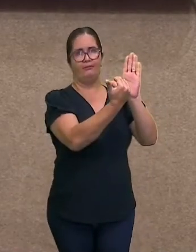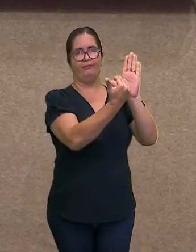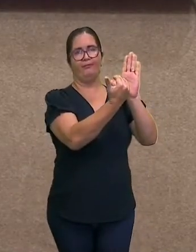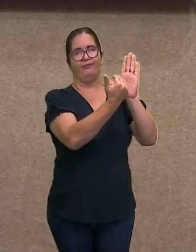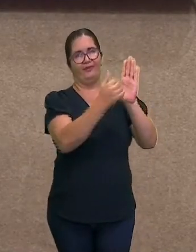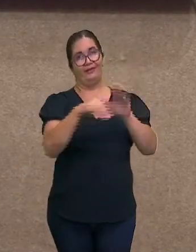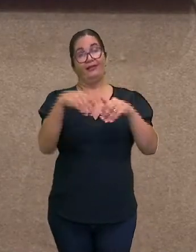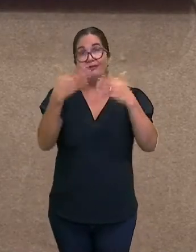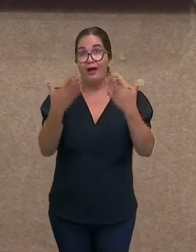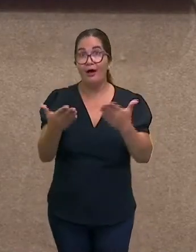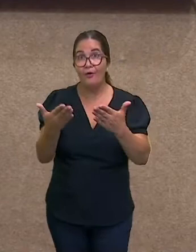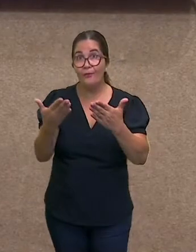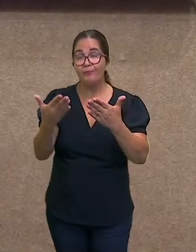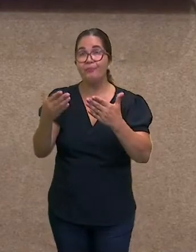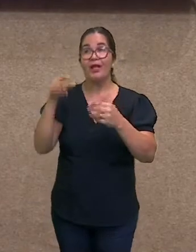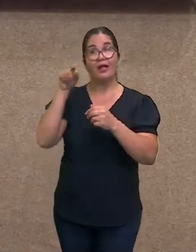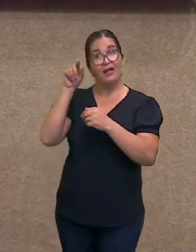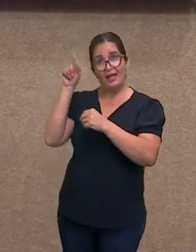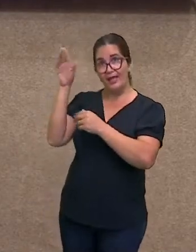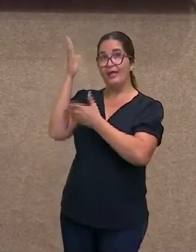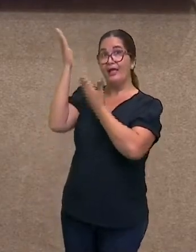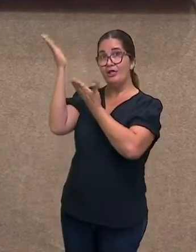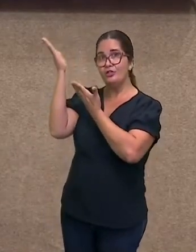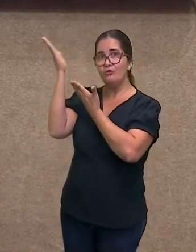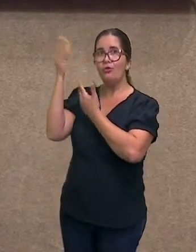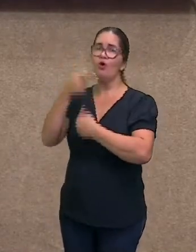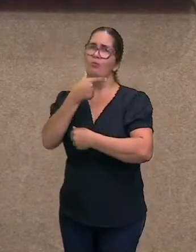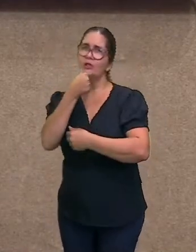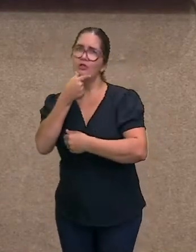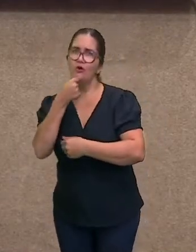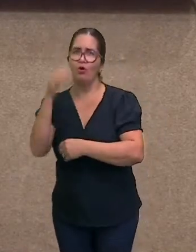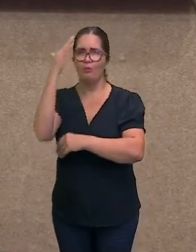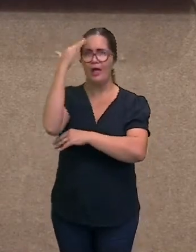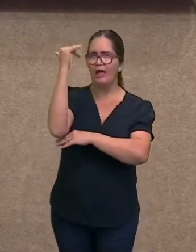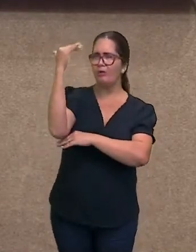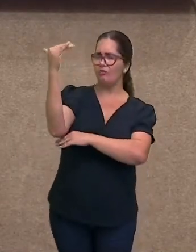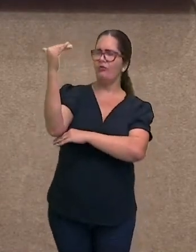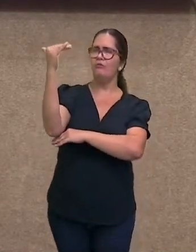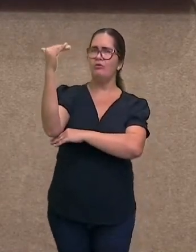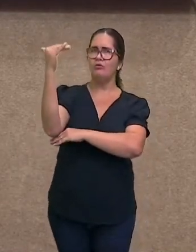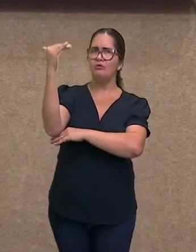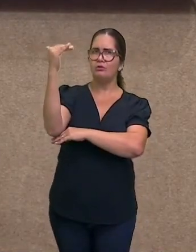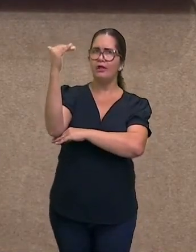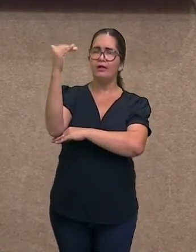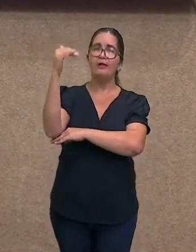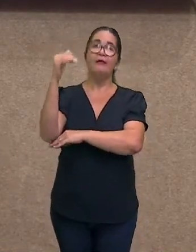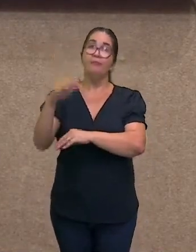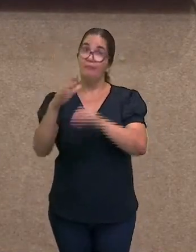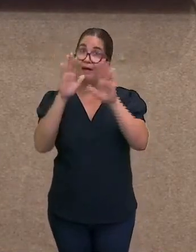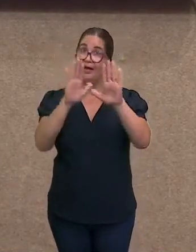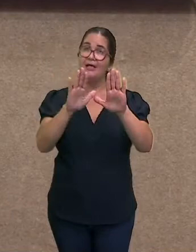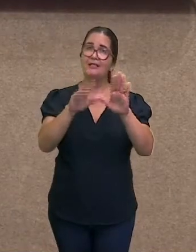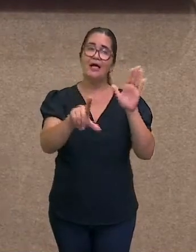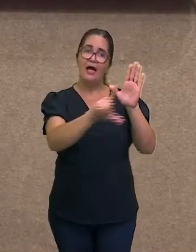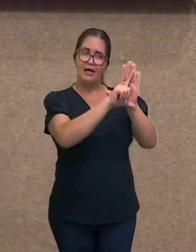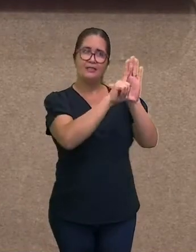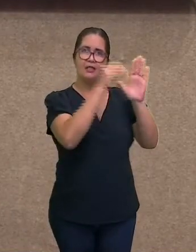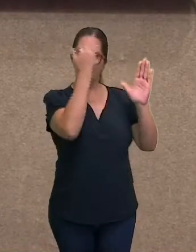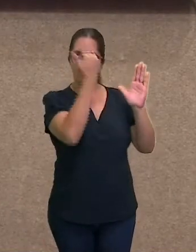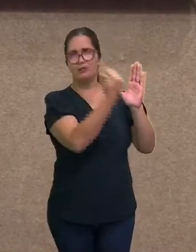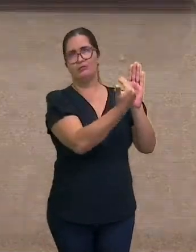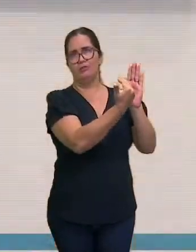ia ser absoluto, com poder, ou o parlamento, ok? Vamos ver também Jacques